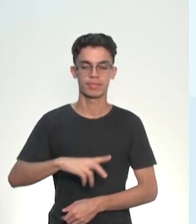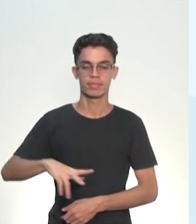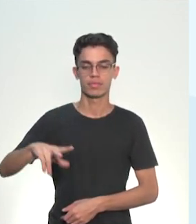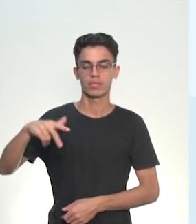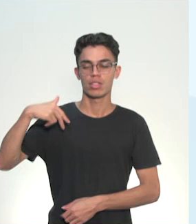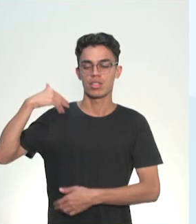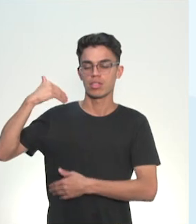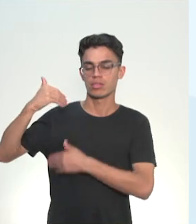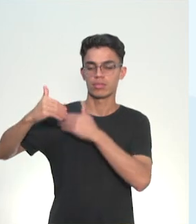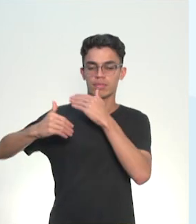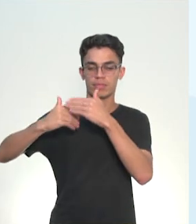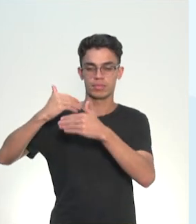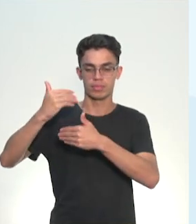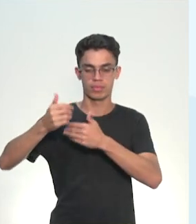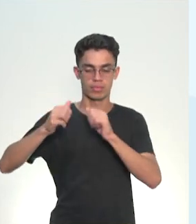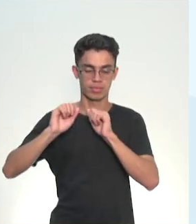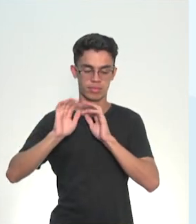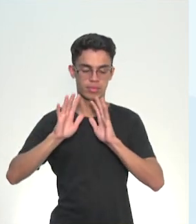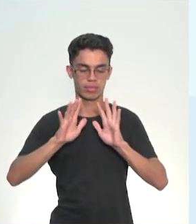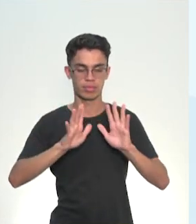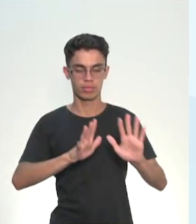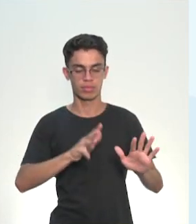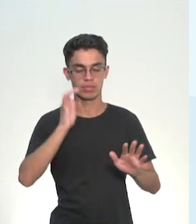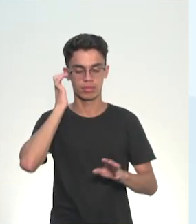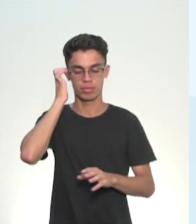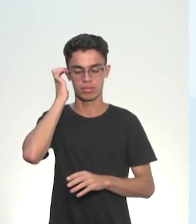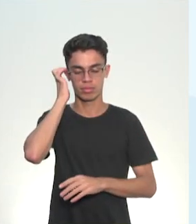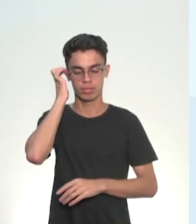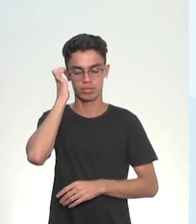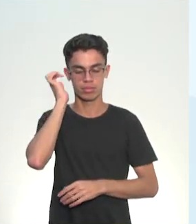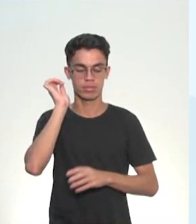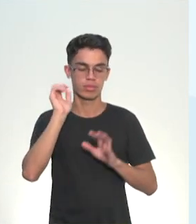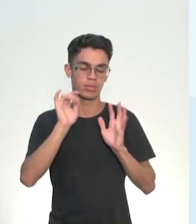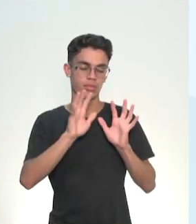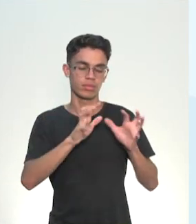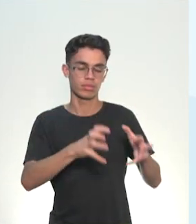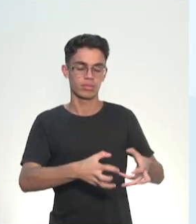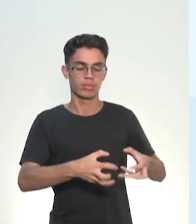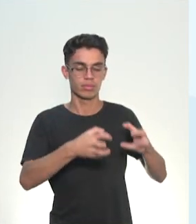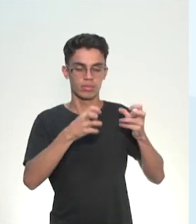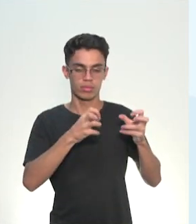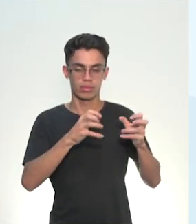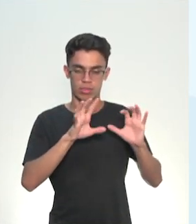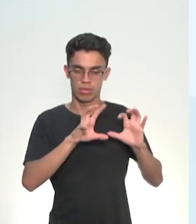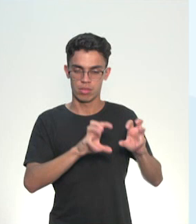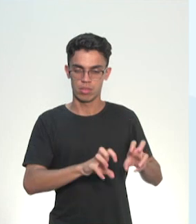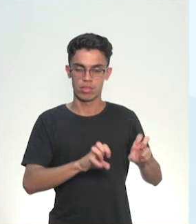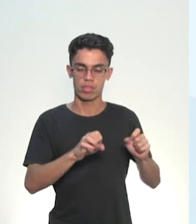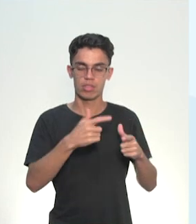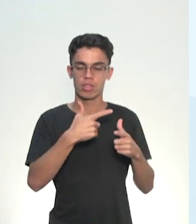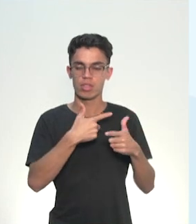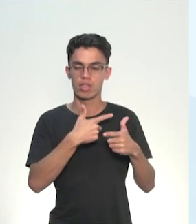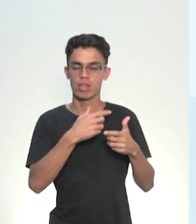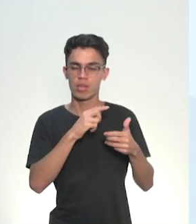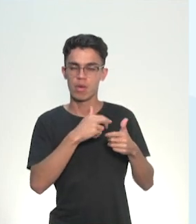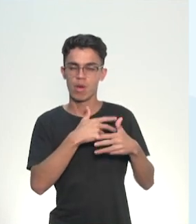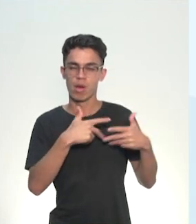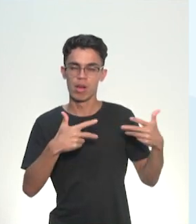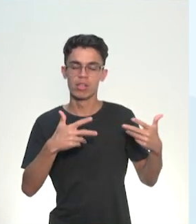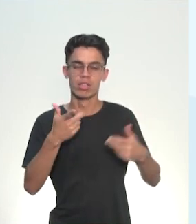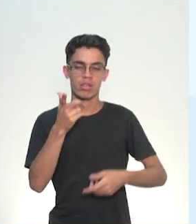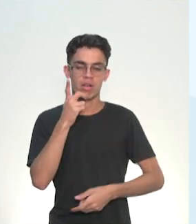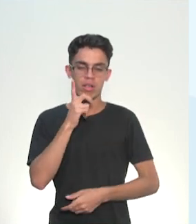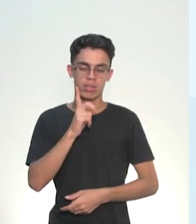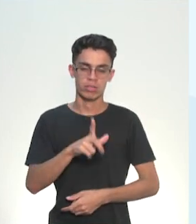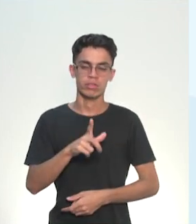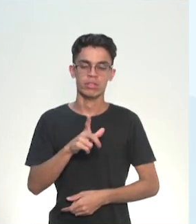da colonização, né, falando, né, toda essa questão aí de colonização e, lógico, conquistas, né, através de guerras,